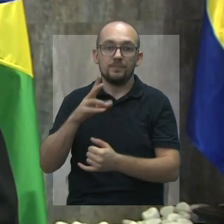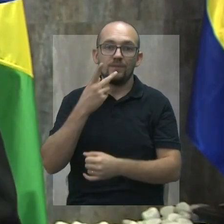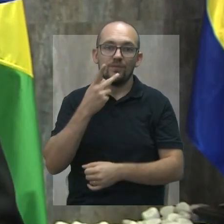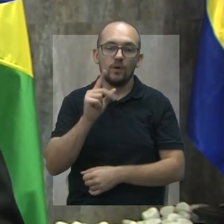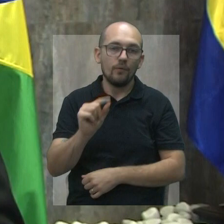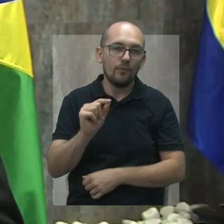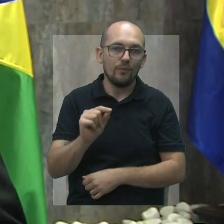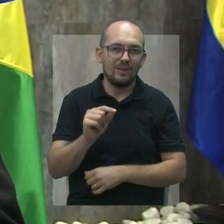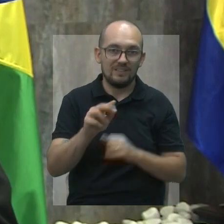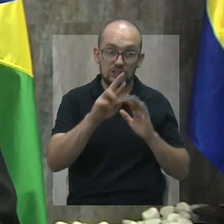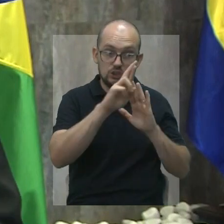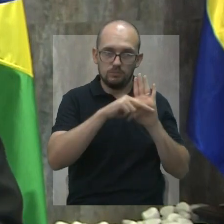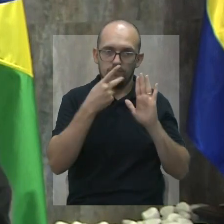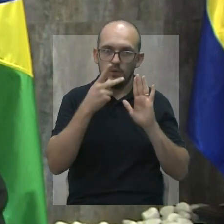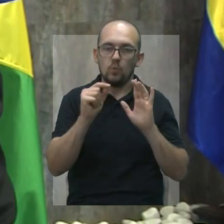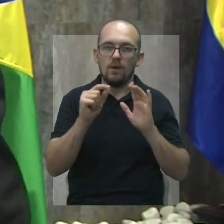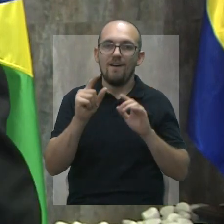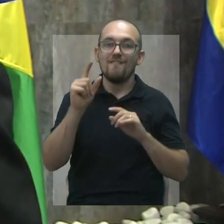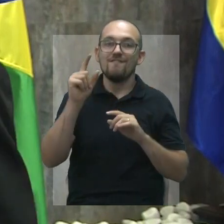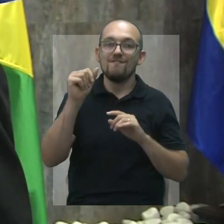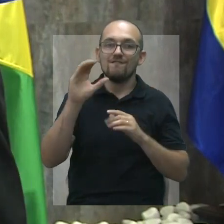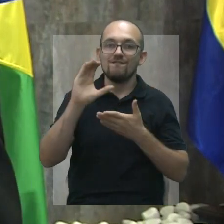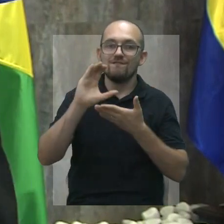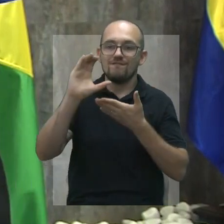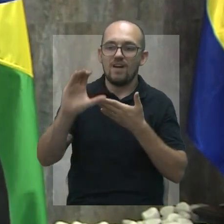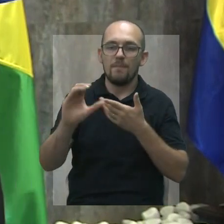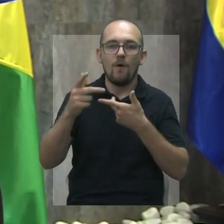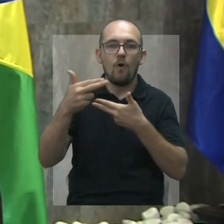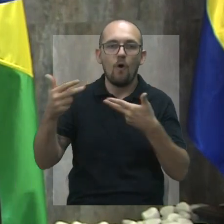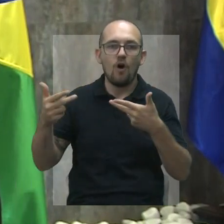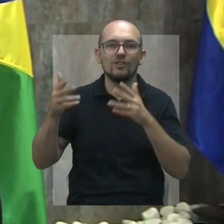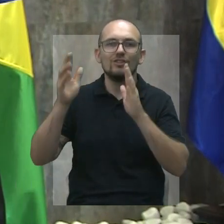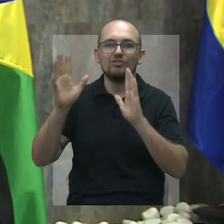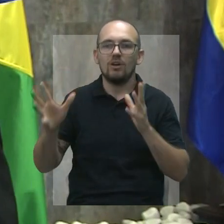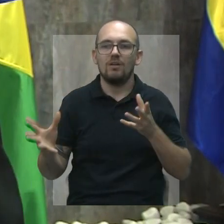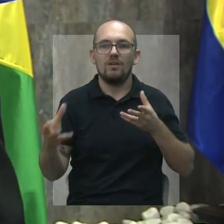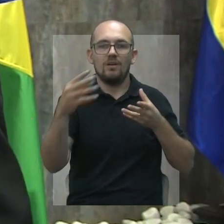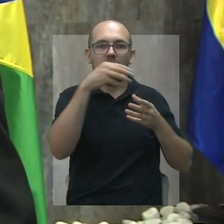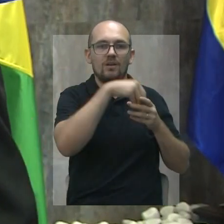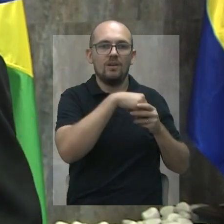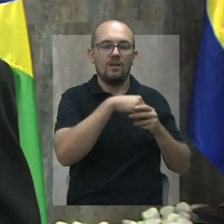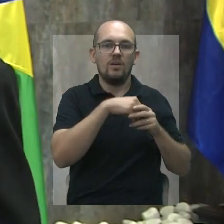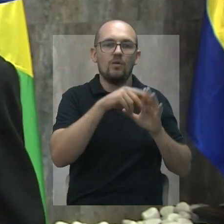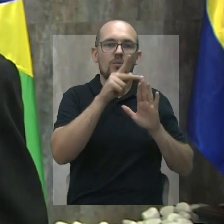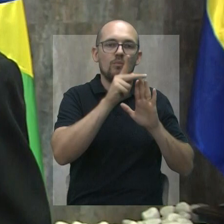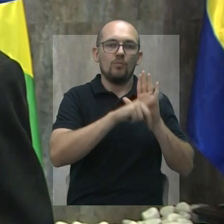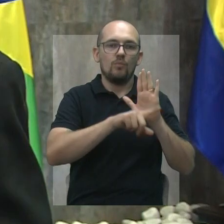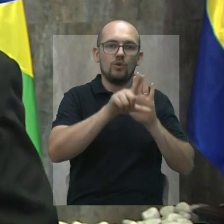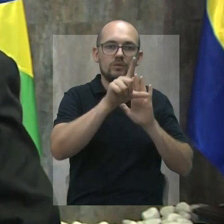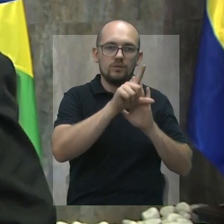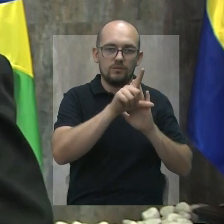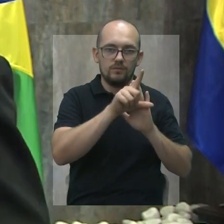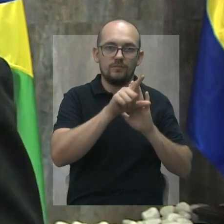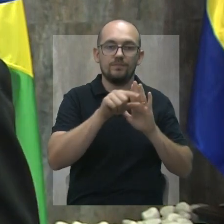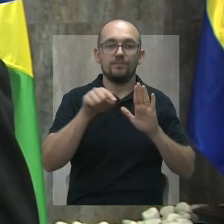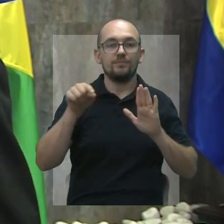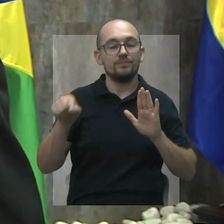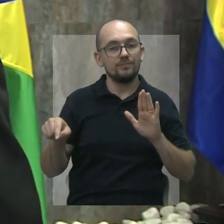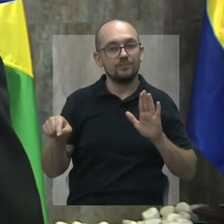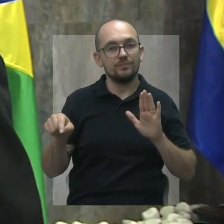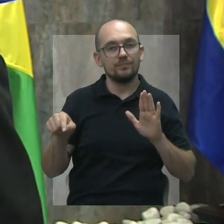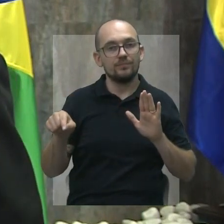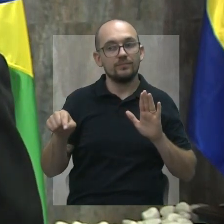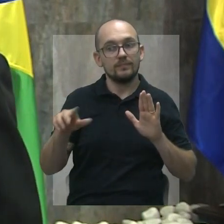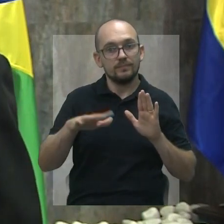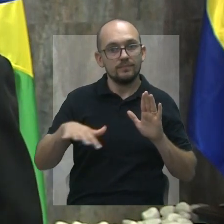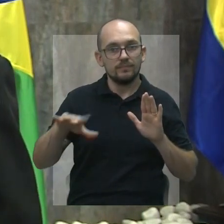buscando uma verba para áreas que já estão contempladas no projeto de lei, que é uma área, inclusive, que tem